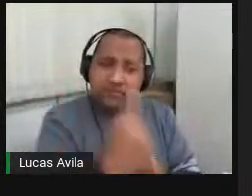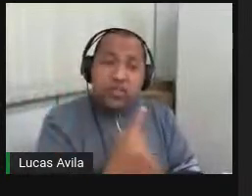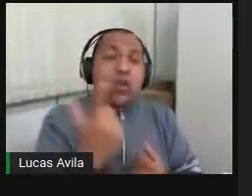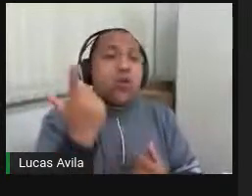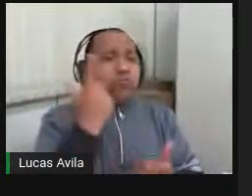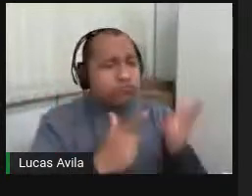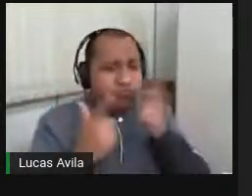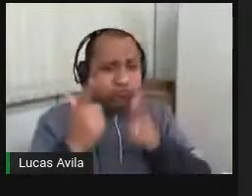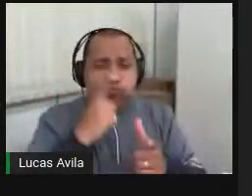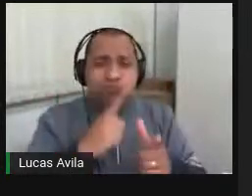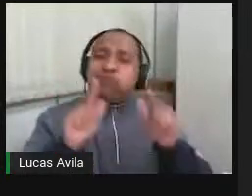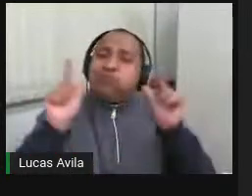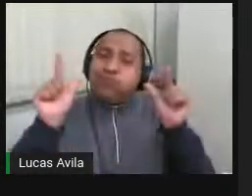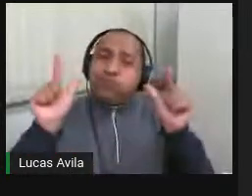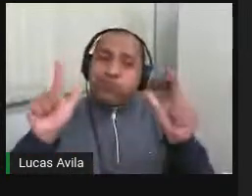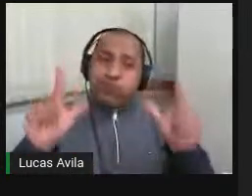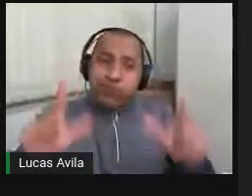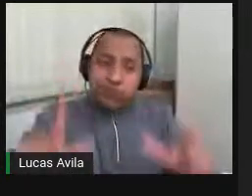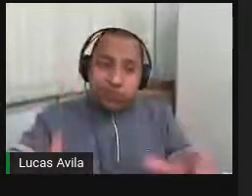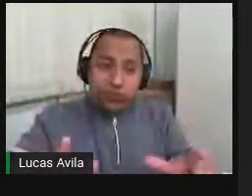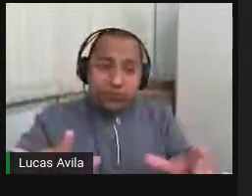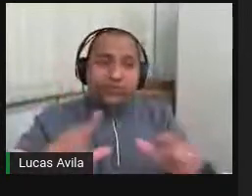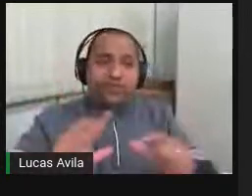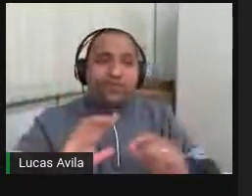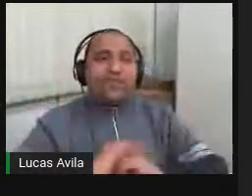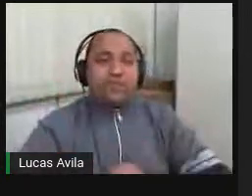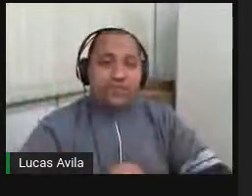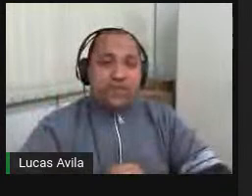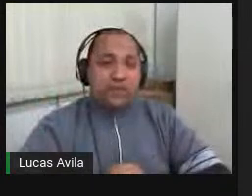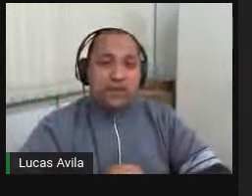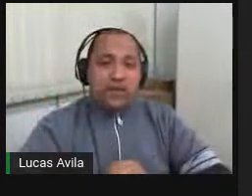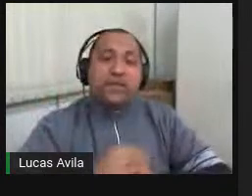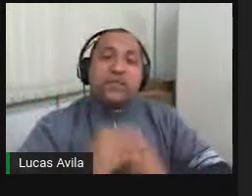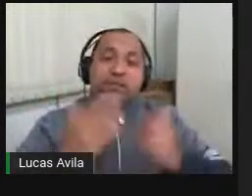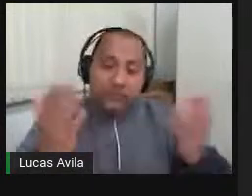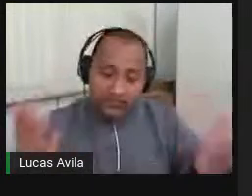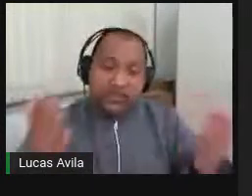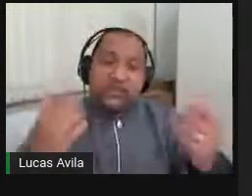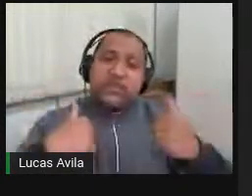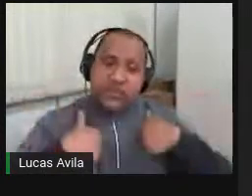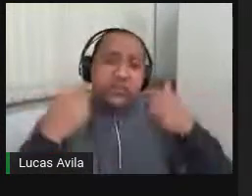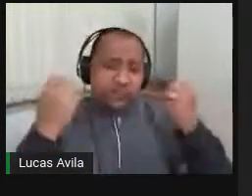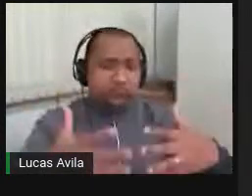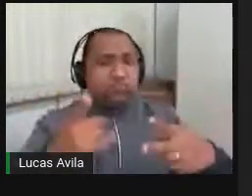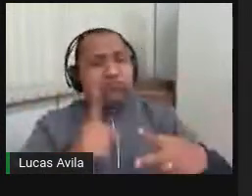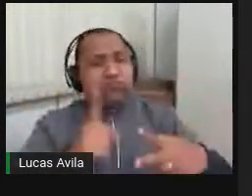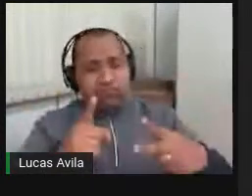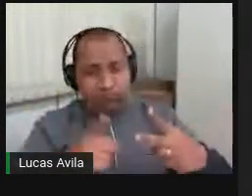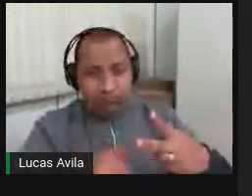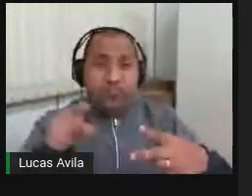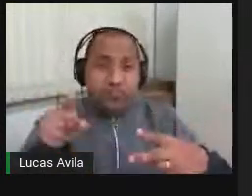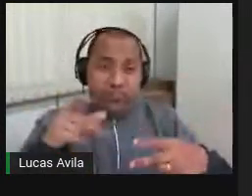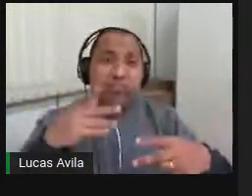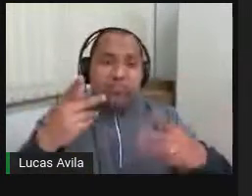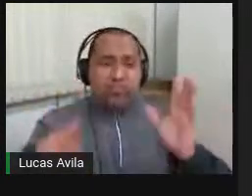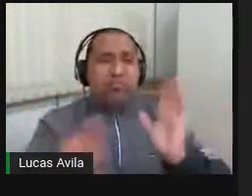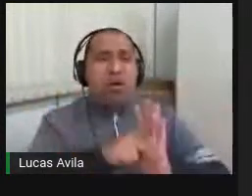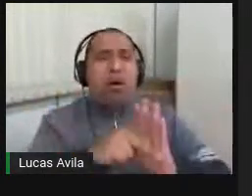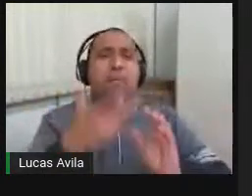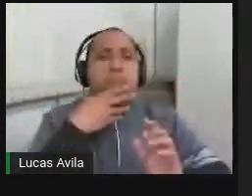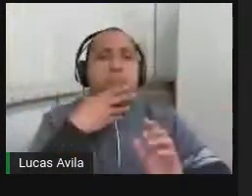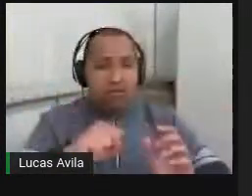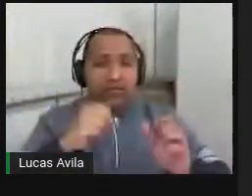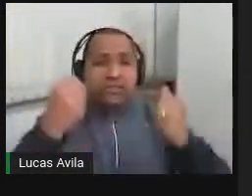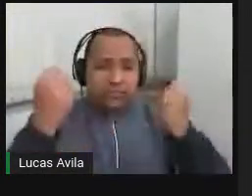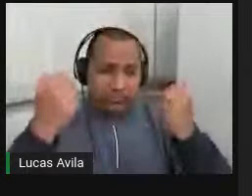do diploma. Aqui, coloco duas citações do autor Paulo Freire.